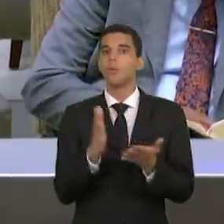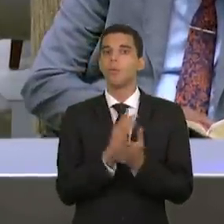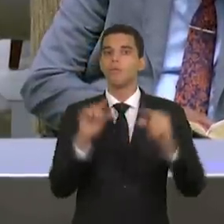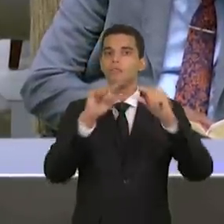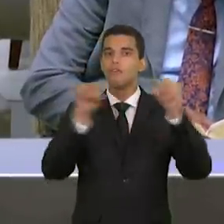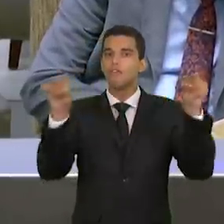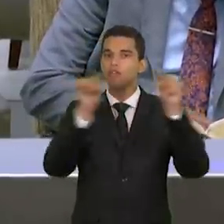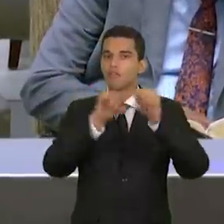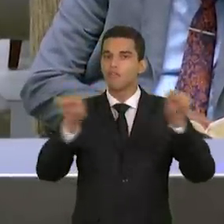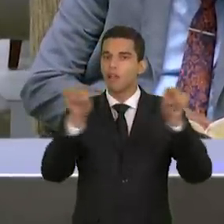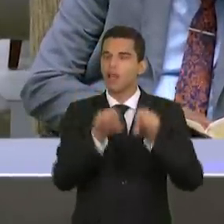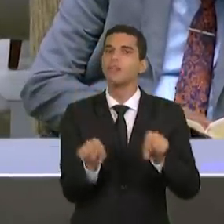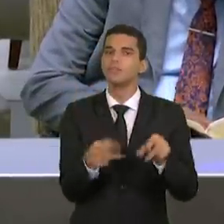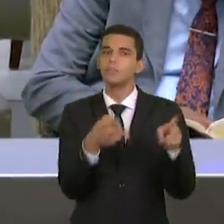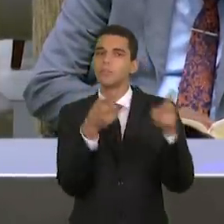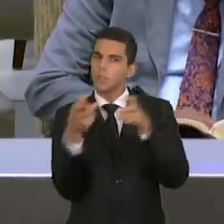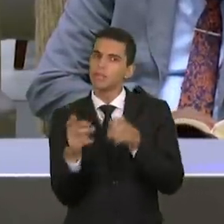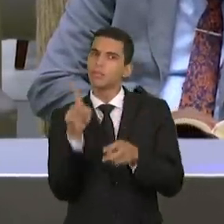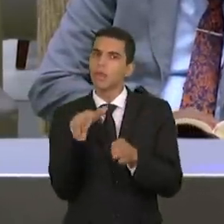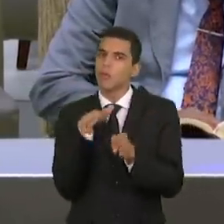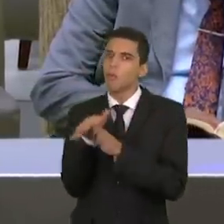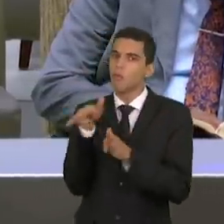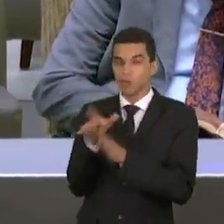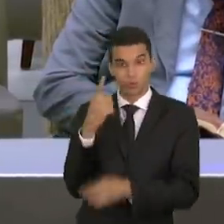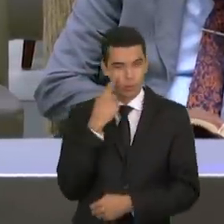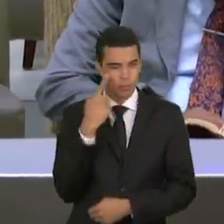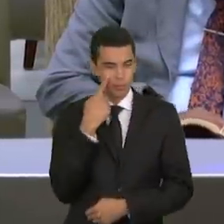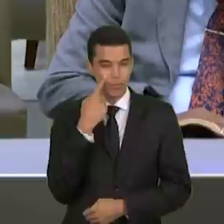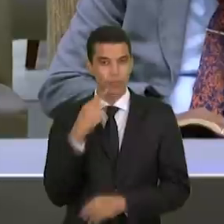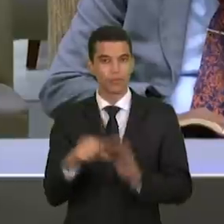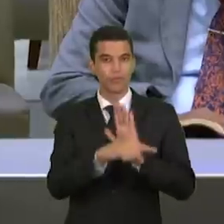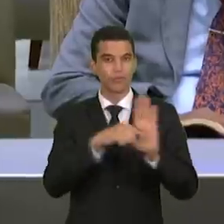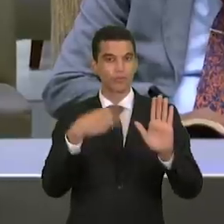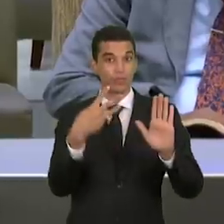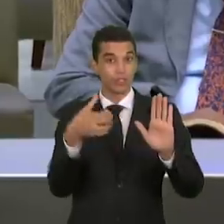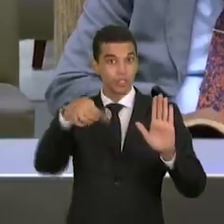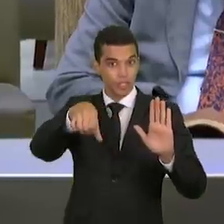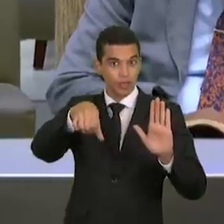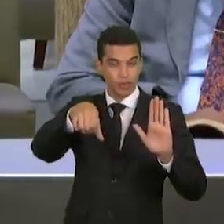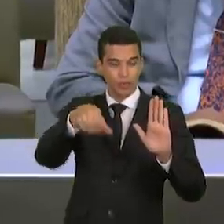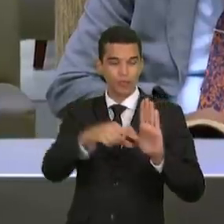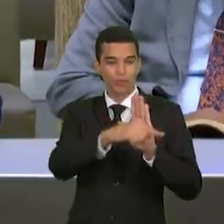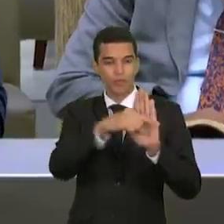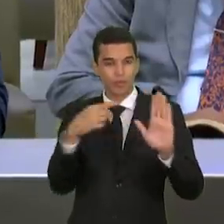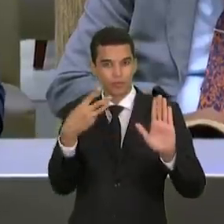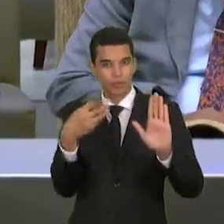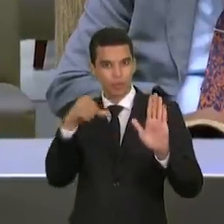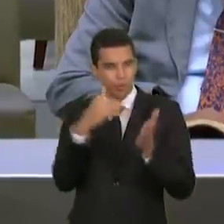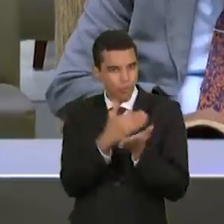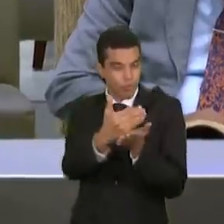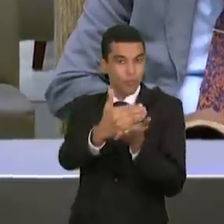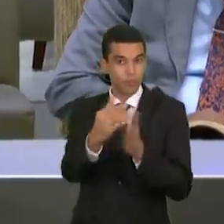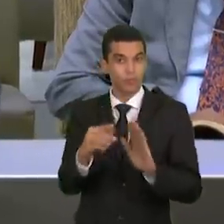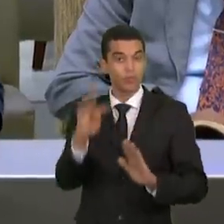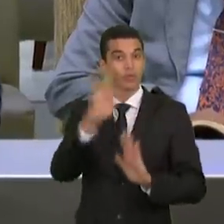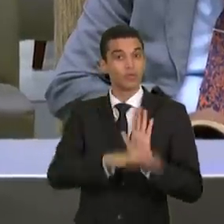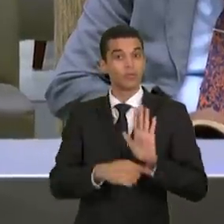caracterizadas como advertência. Por exemplo, olha o 39, o início do versículo 39,